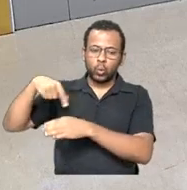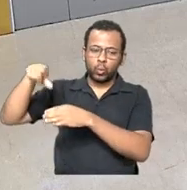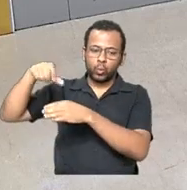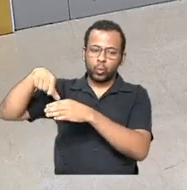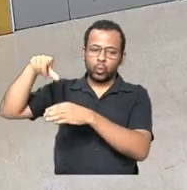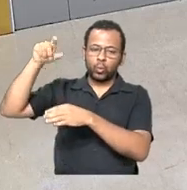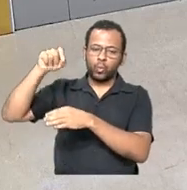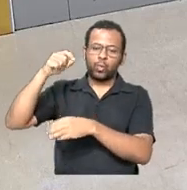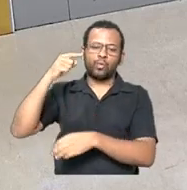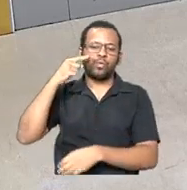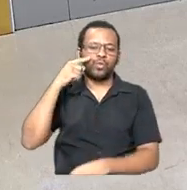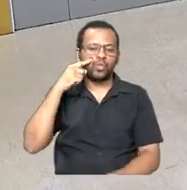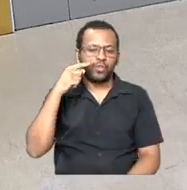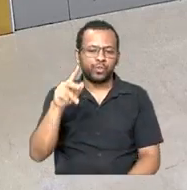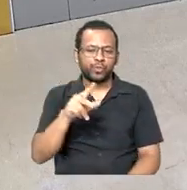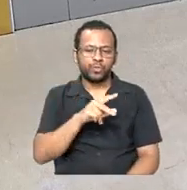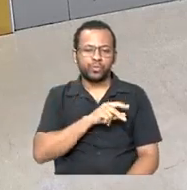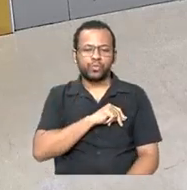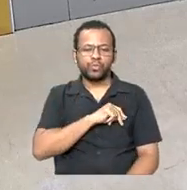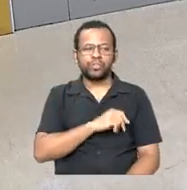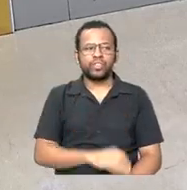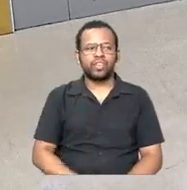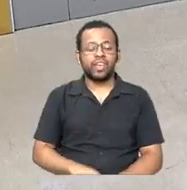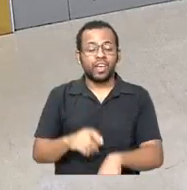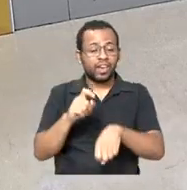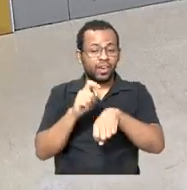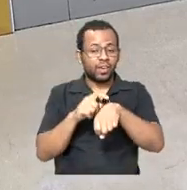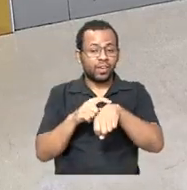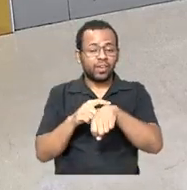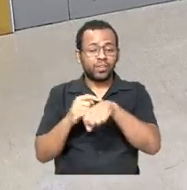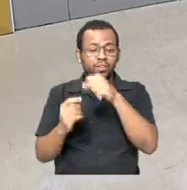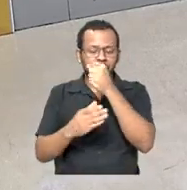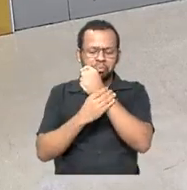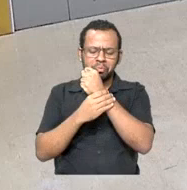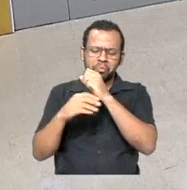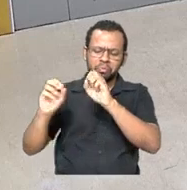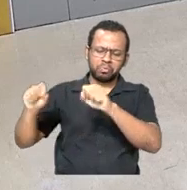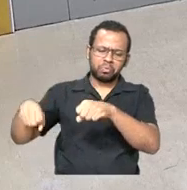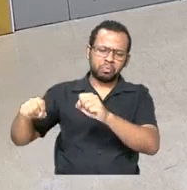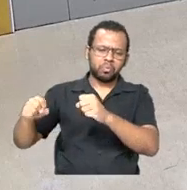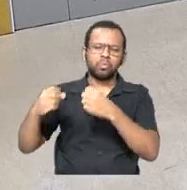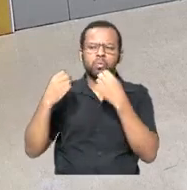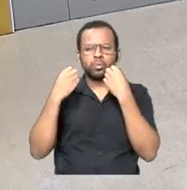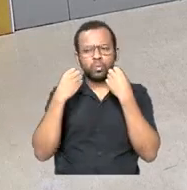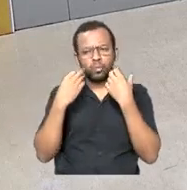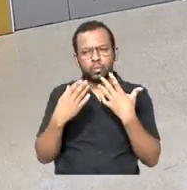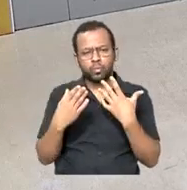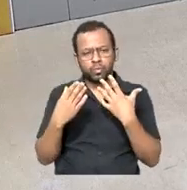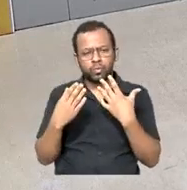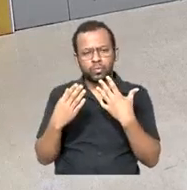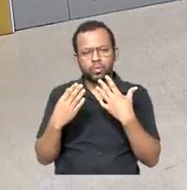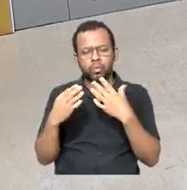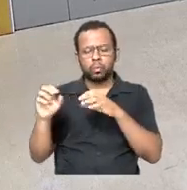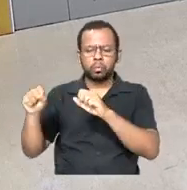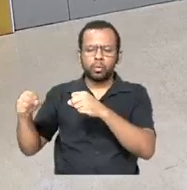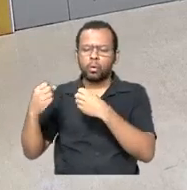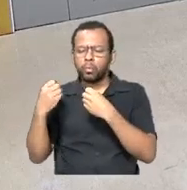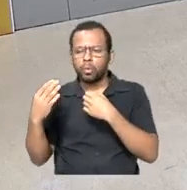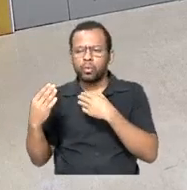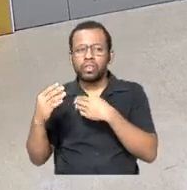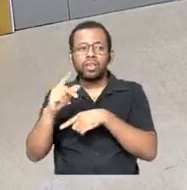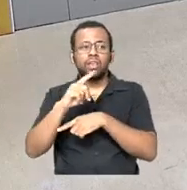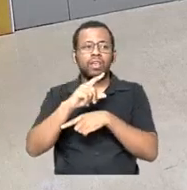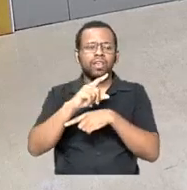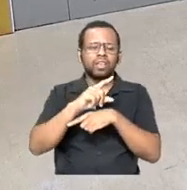só minha gente hora de garantir aquele transporte né É aquele transporte versátil para sair